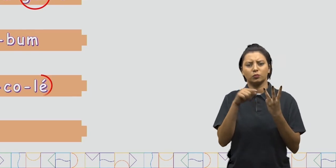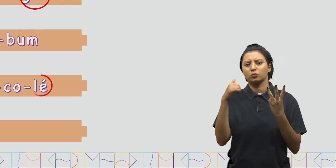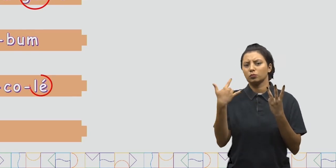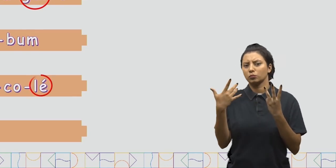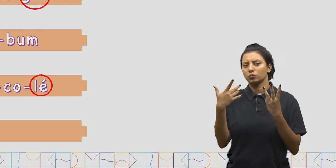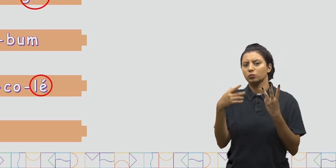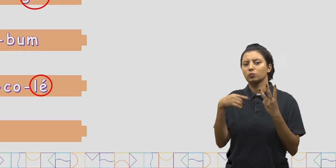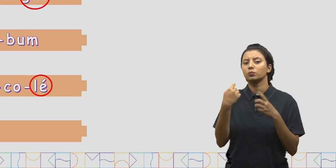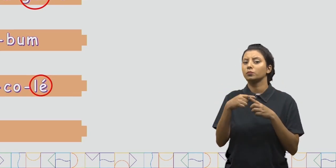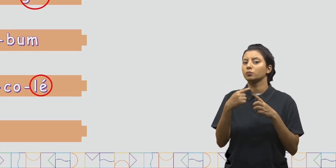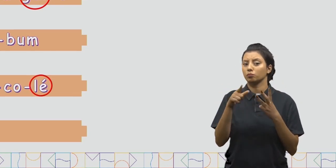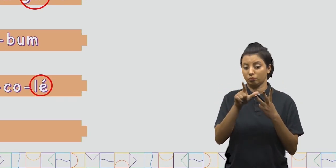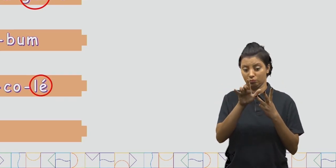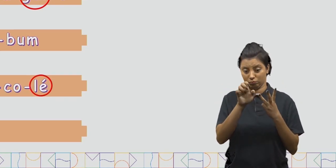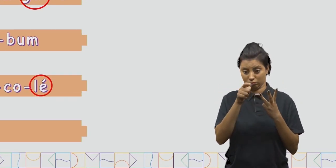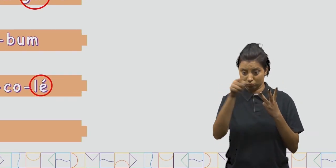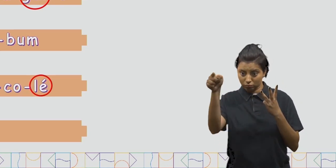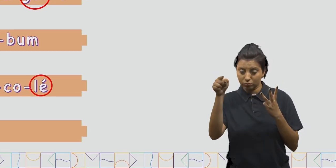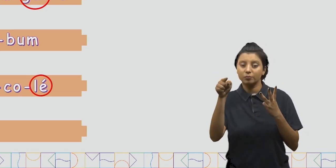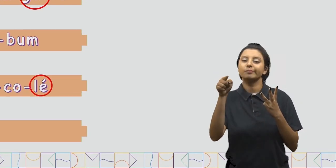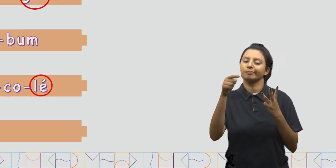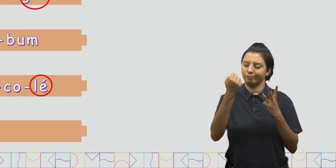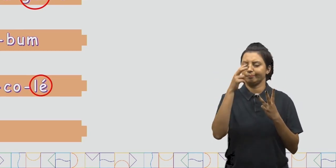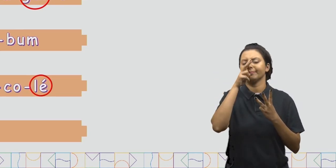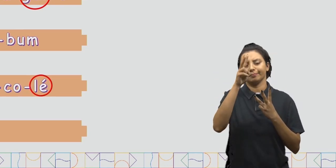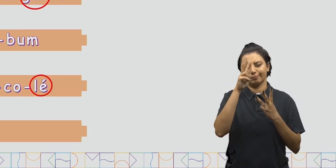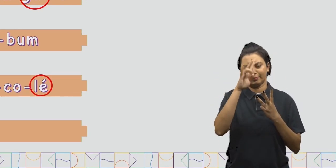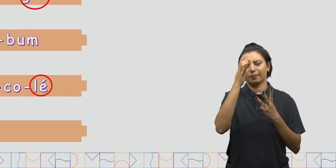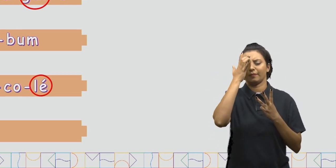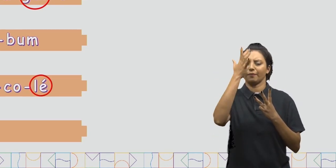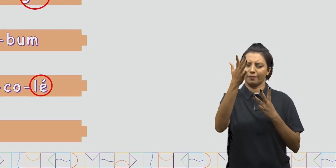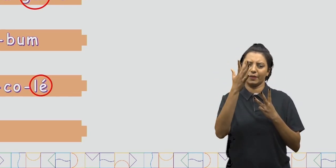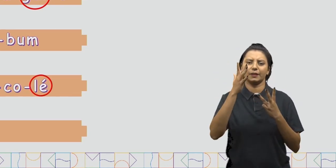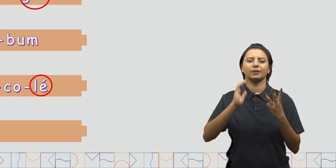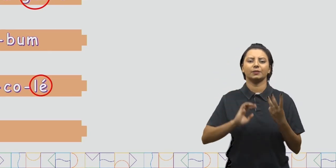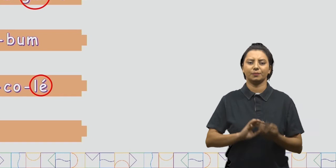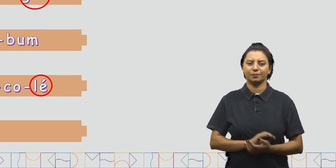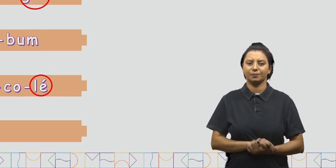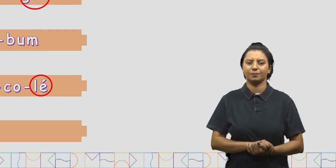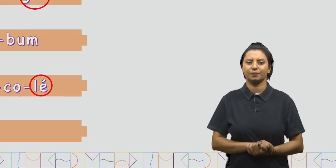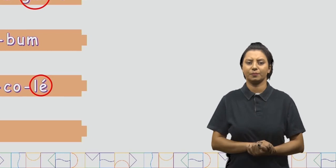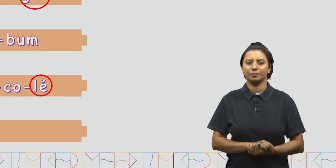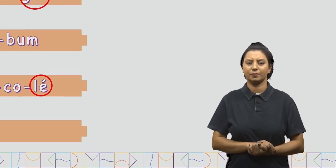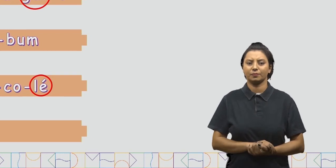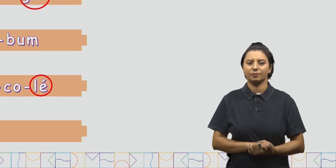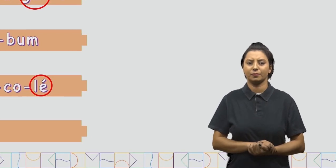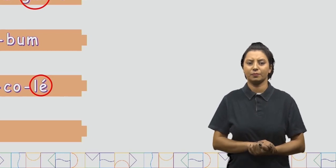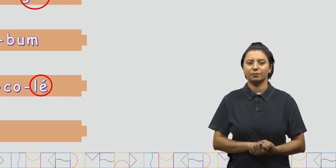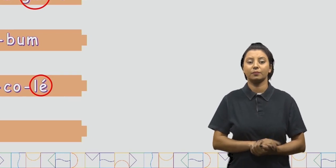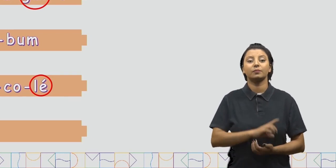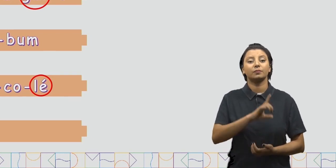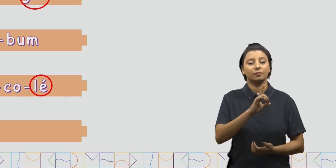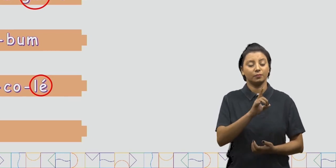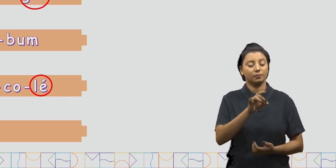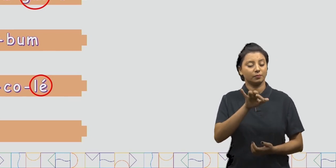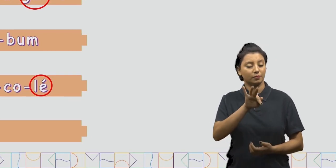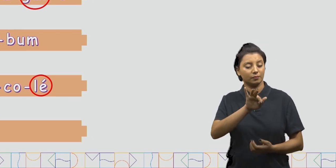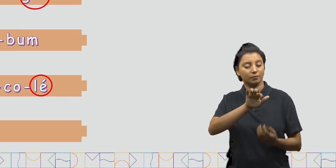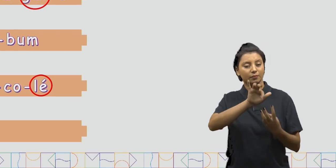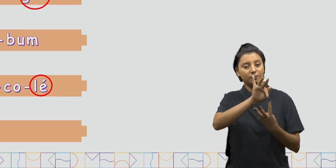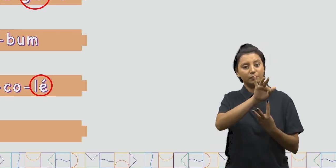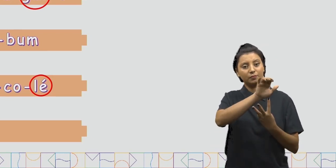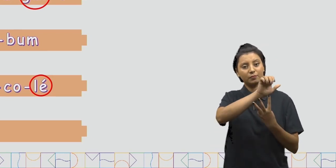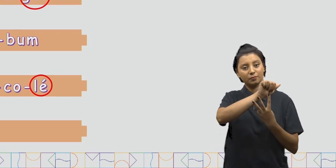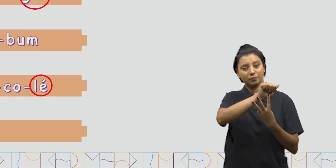Afinal, eu tenho uma palavra com acento agudo. Portanto, lé será a sílaba tônica. Na letra D, temos a